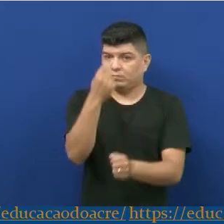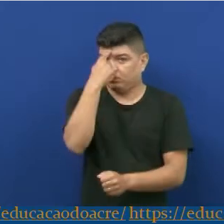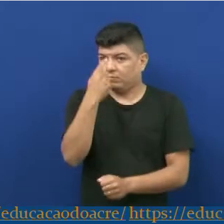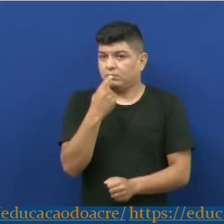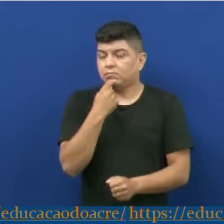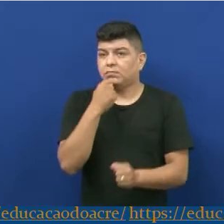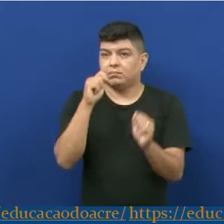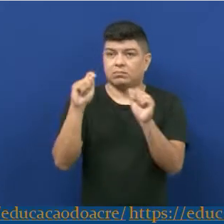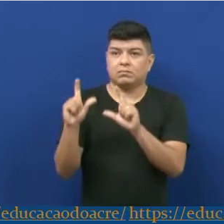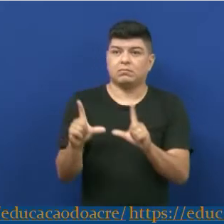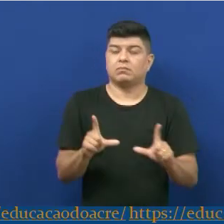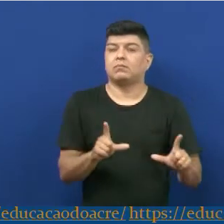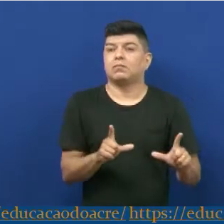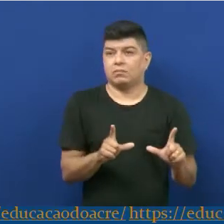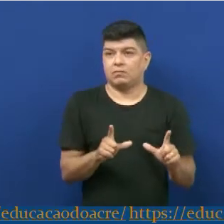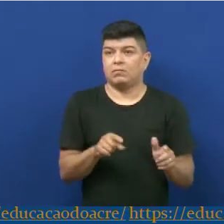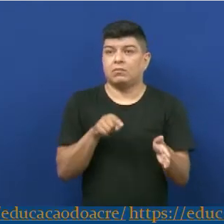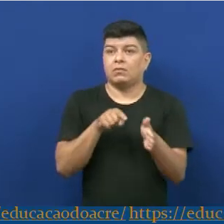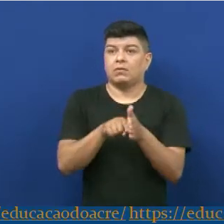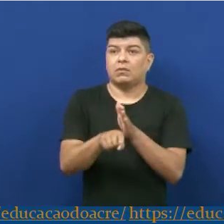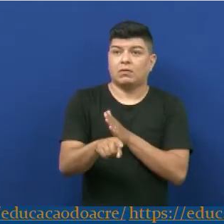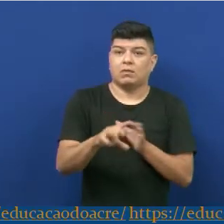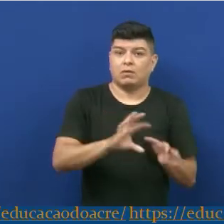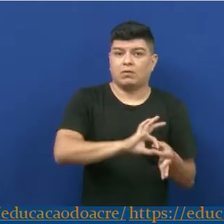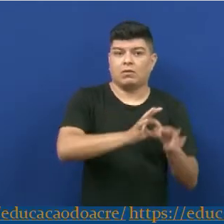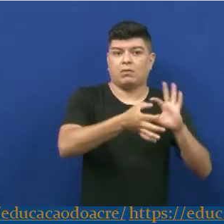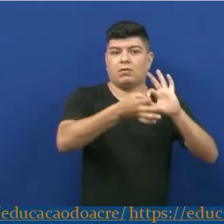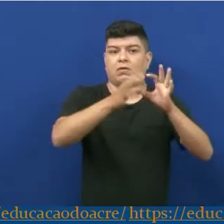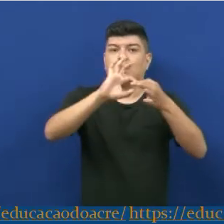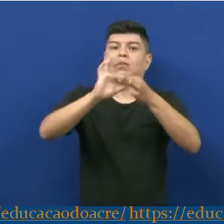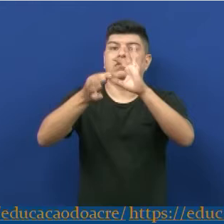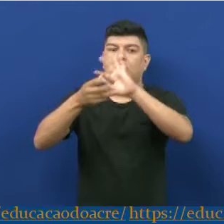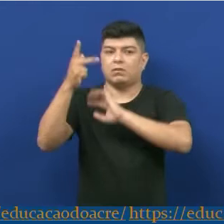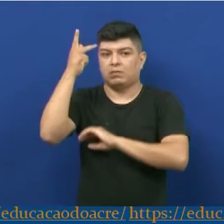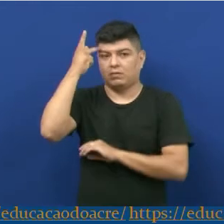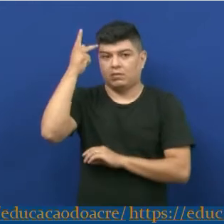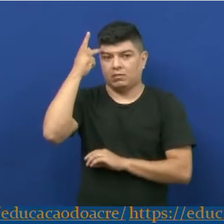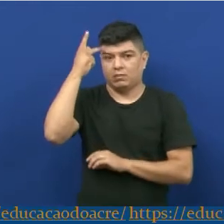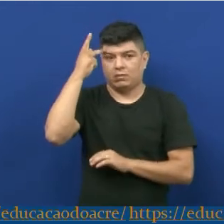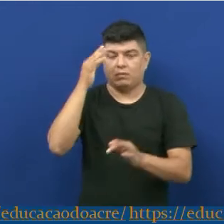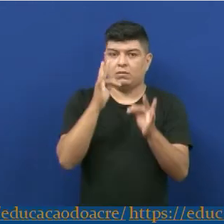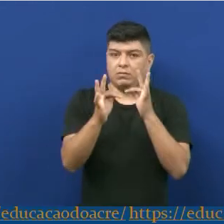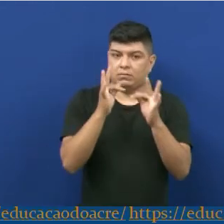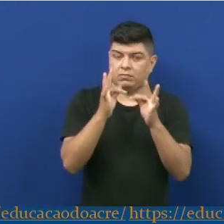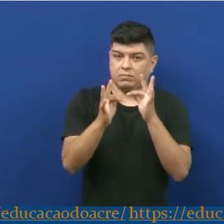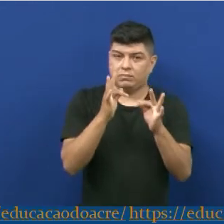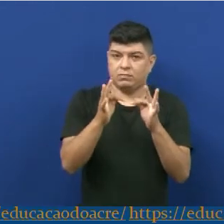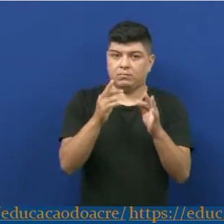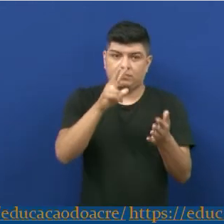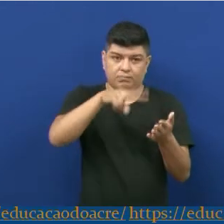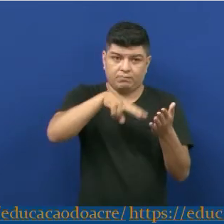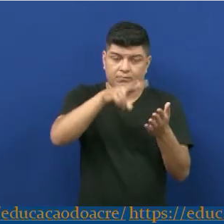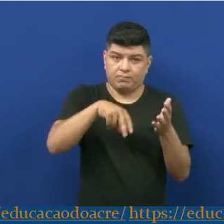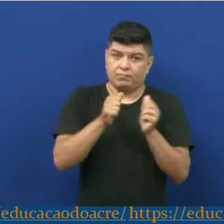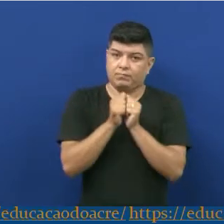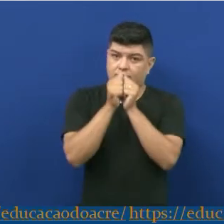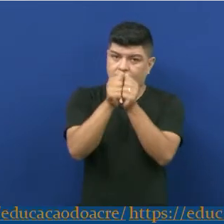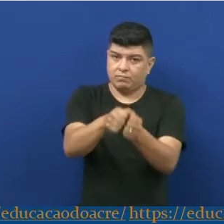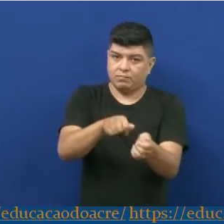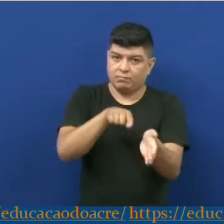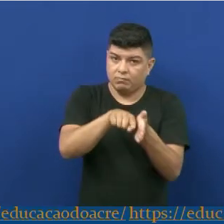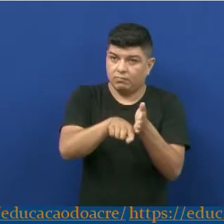imagem. É uma questão da Olimpíada Paulista de Física. Vamos ler a questão juntos e vamos analisar